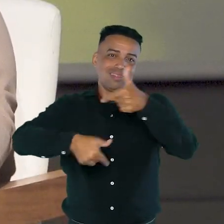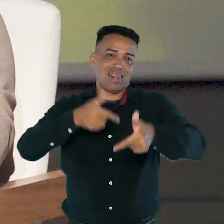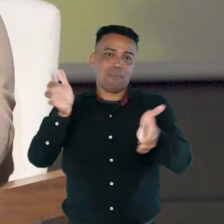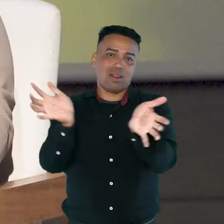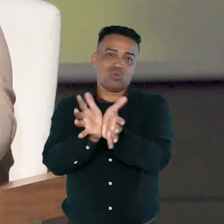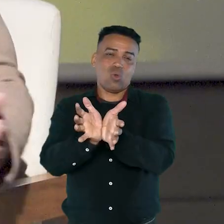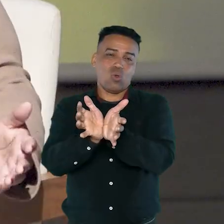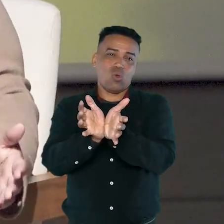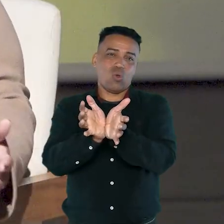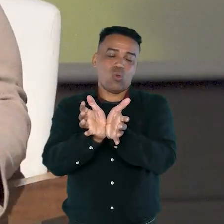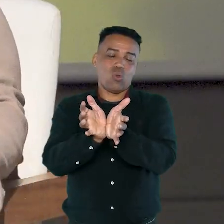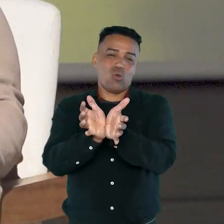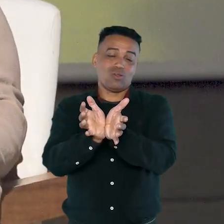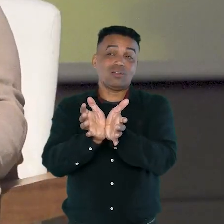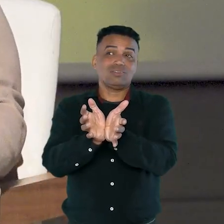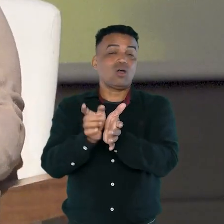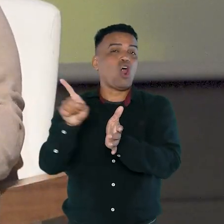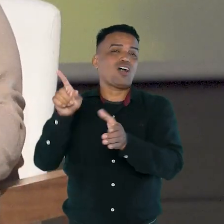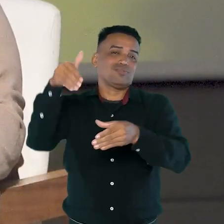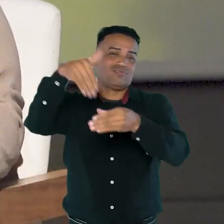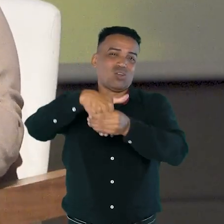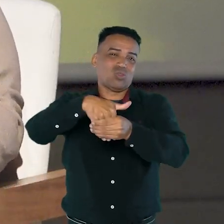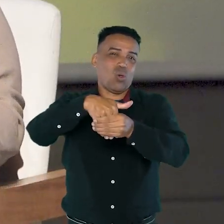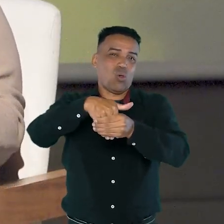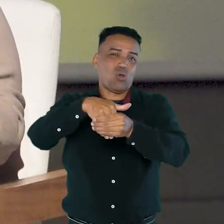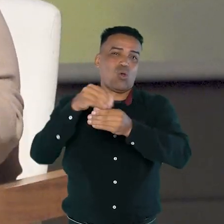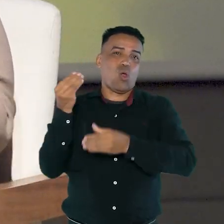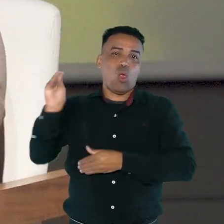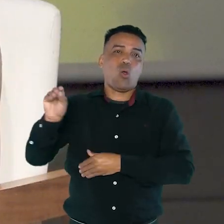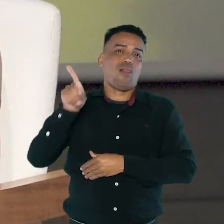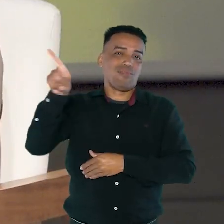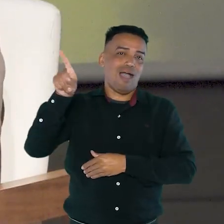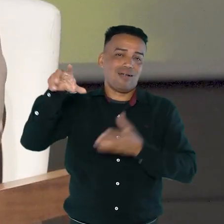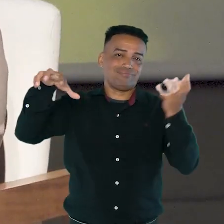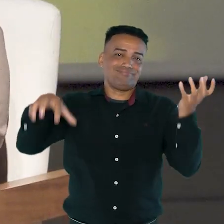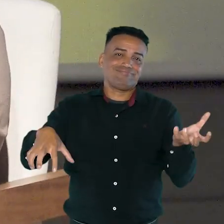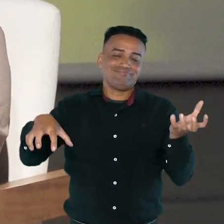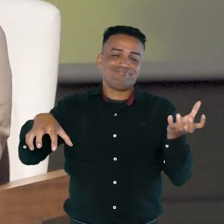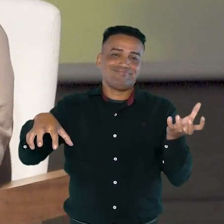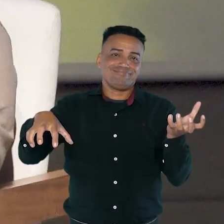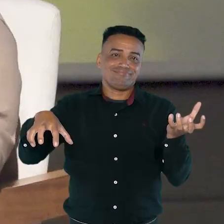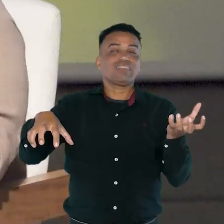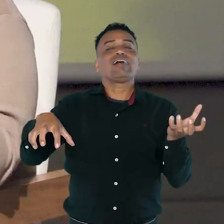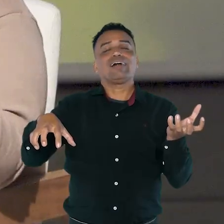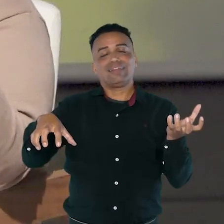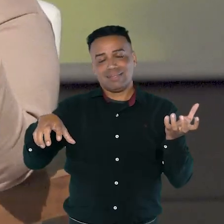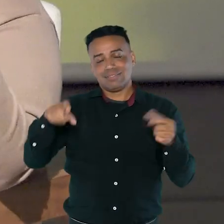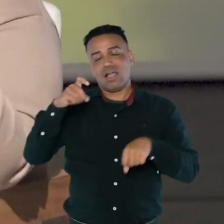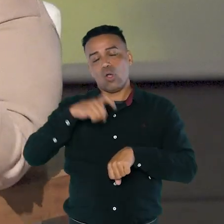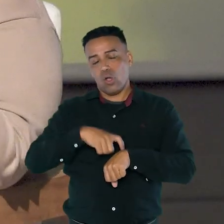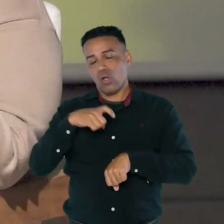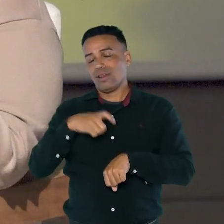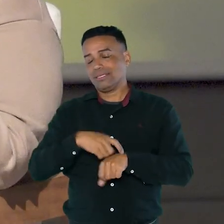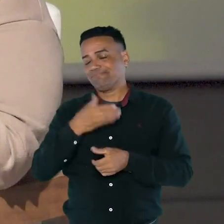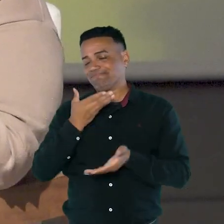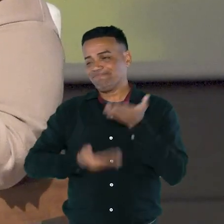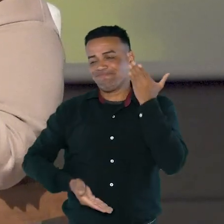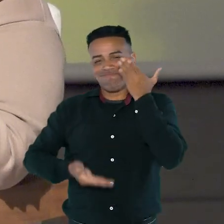né? E foi a gente que botou essa galera lá. Eu acho que é nessa hora que a gente se dispersa, né?